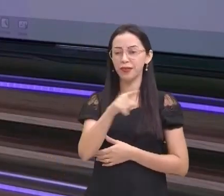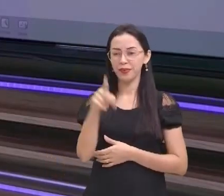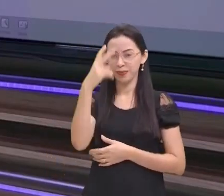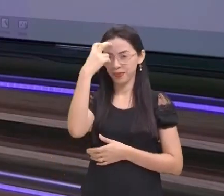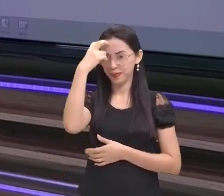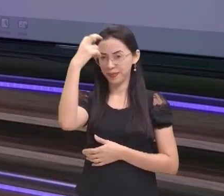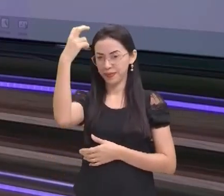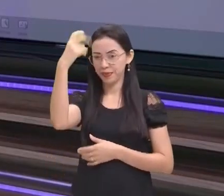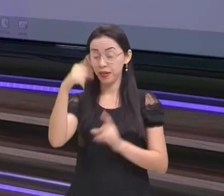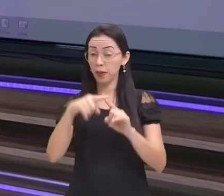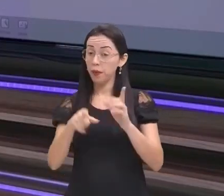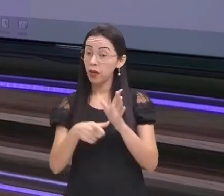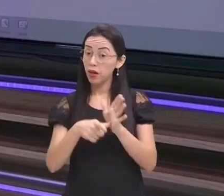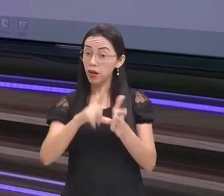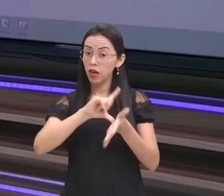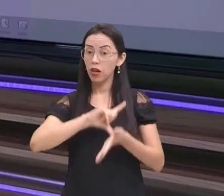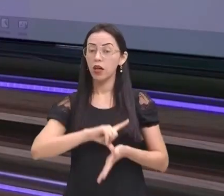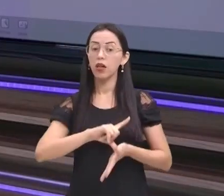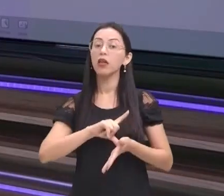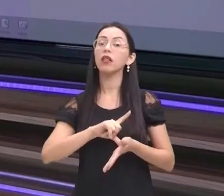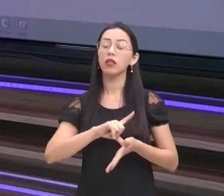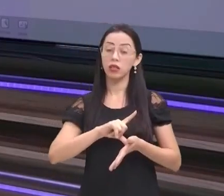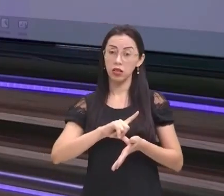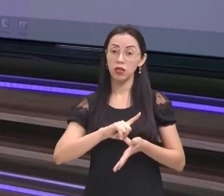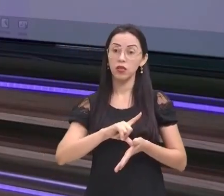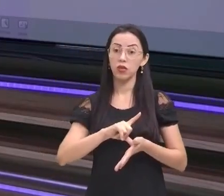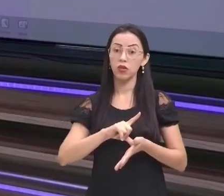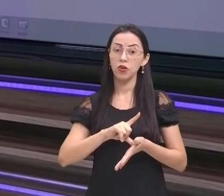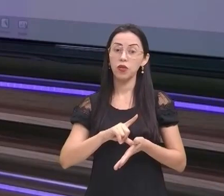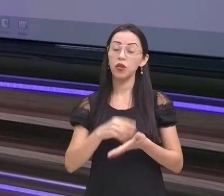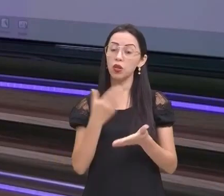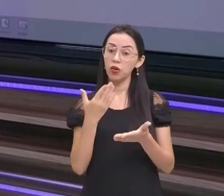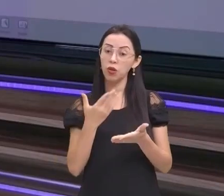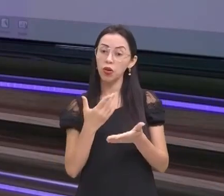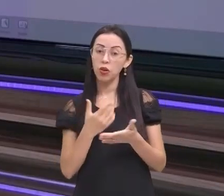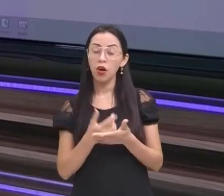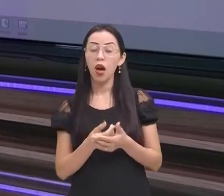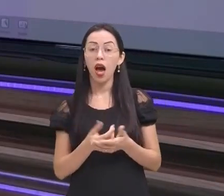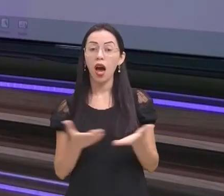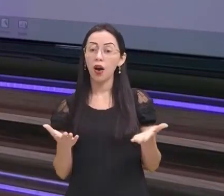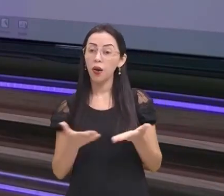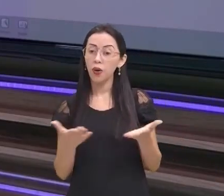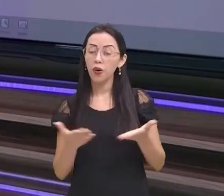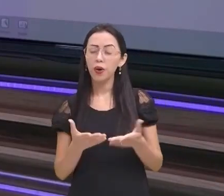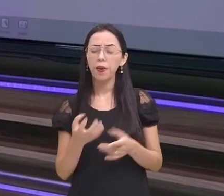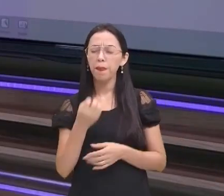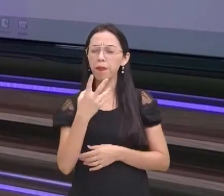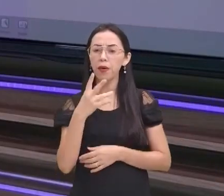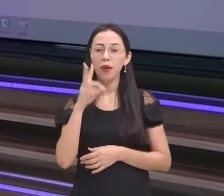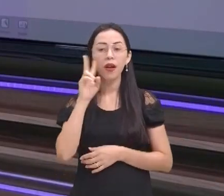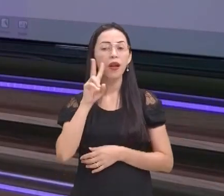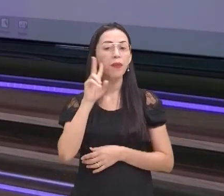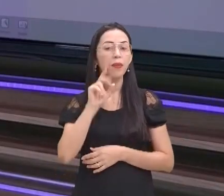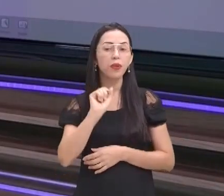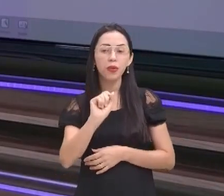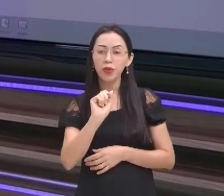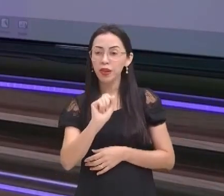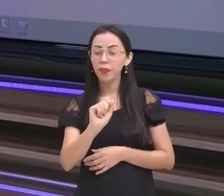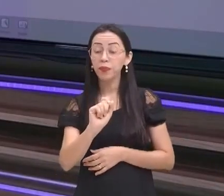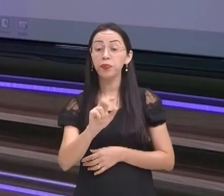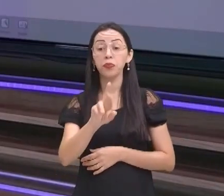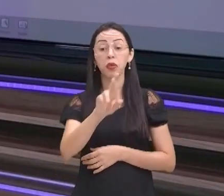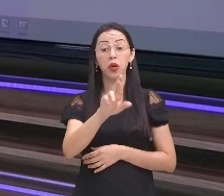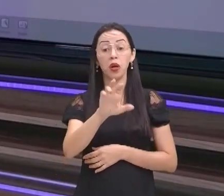nós exercitarmos aquilo que nós estudamos na nossa aula de hoje, é bom lembrar vocês que um relato